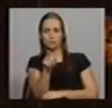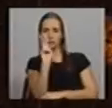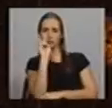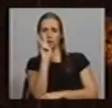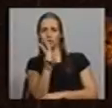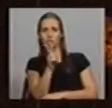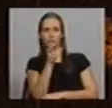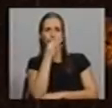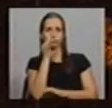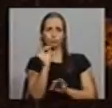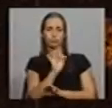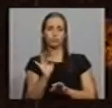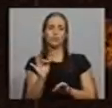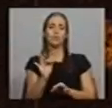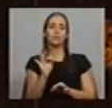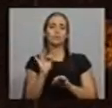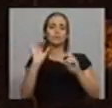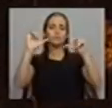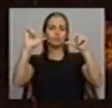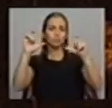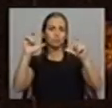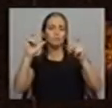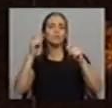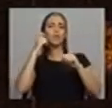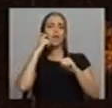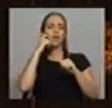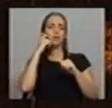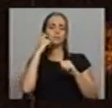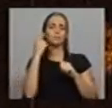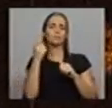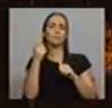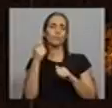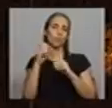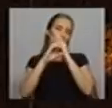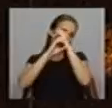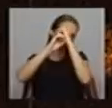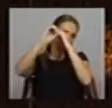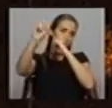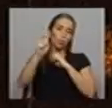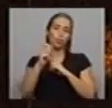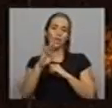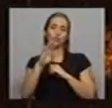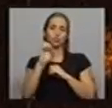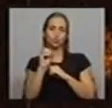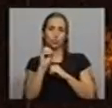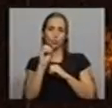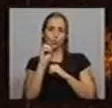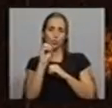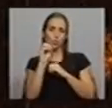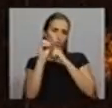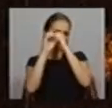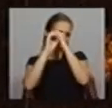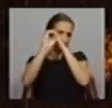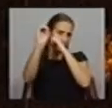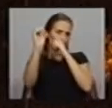tirada pelo instrumento MUSE, do Very Large Telescope, do ESO, E porquê é que esta imagem é extraordinária? Porque